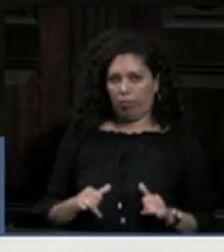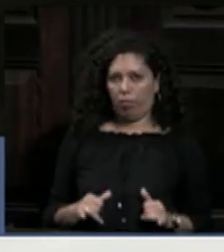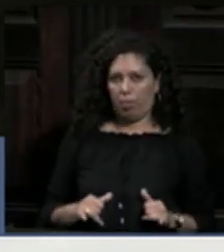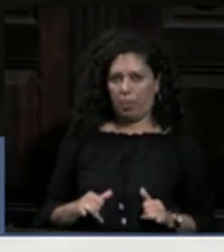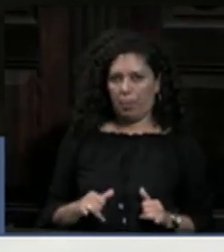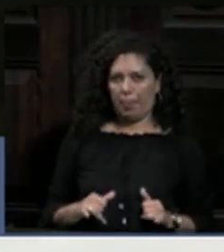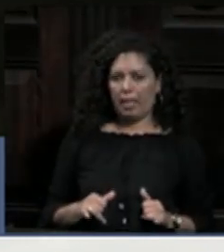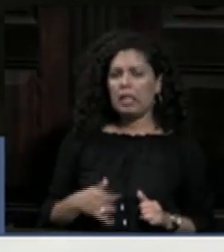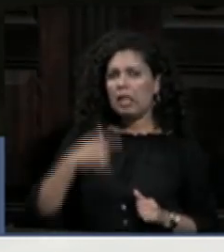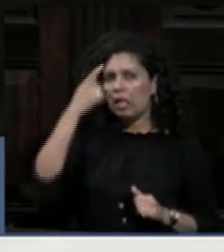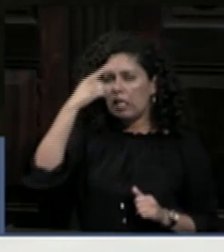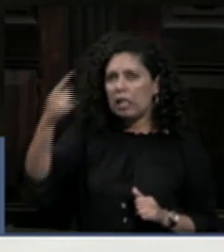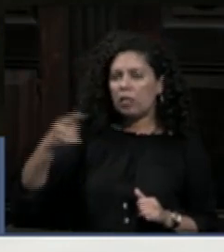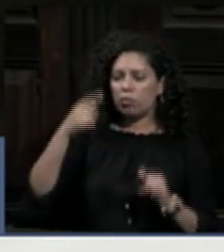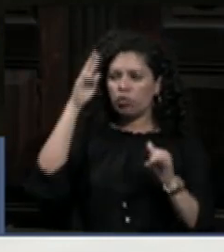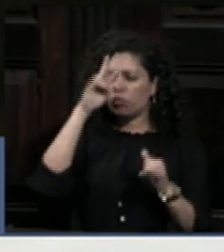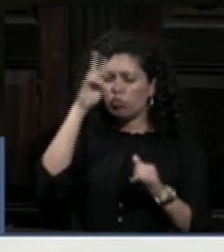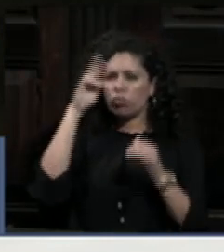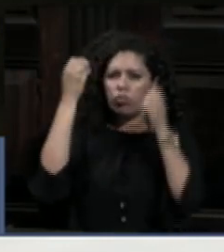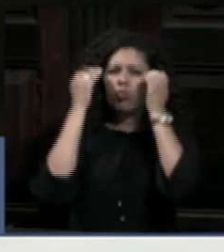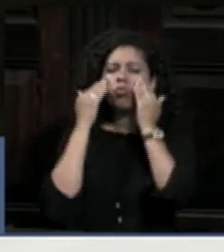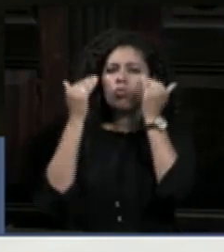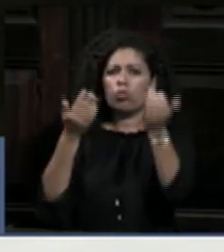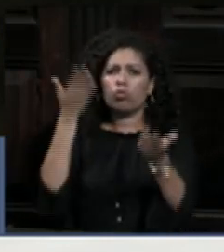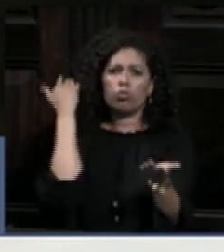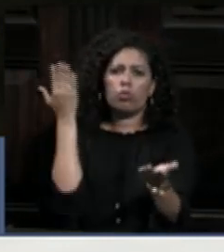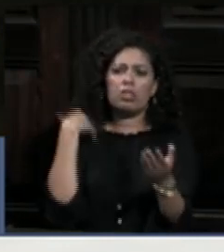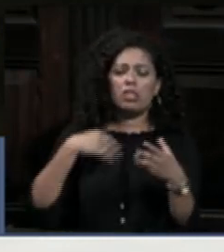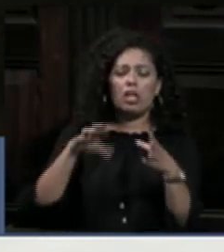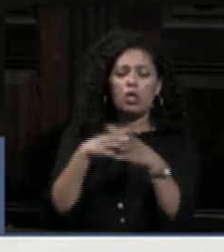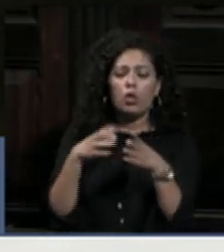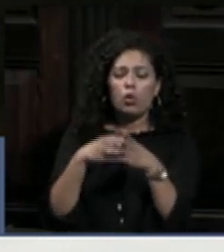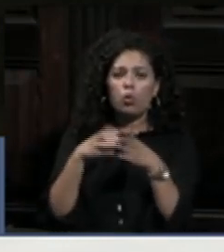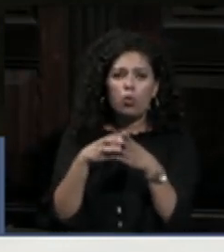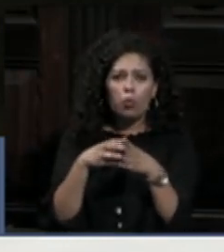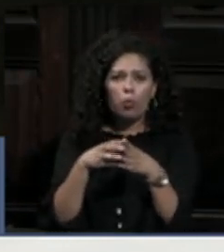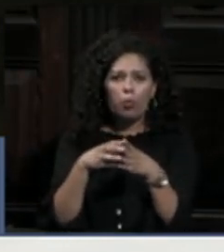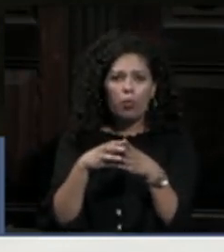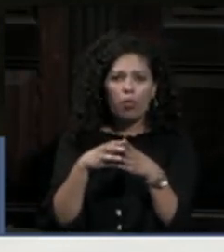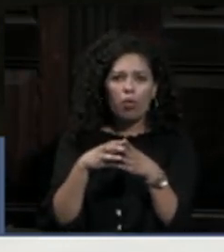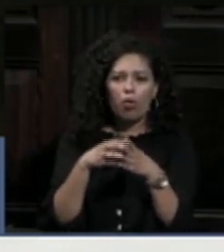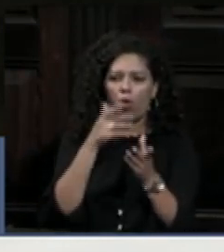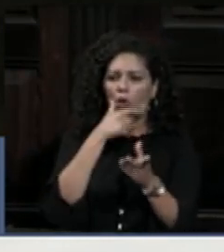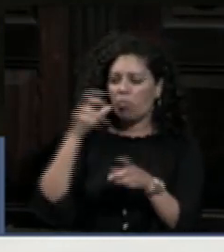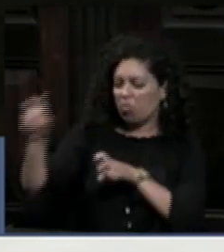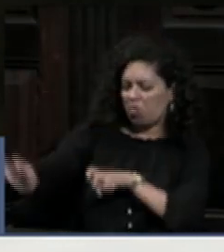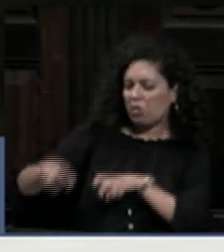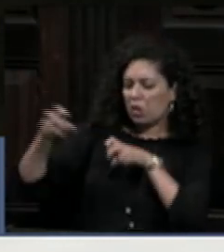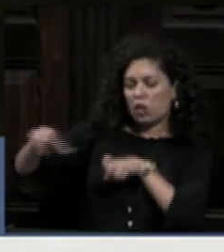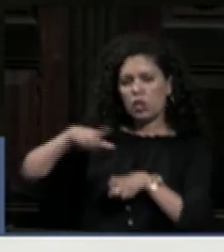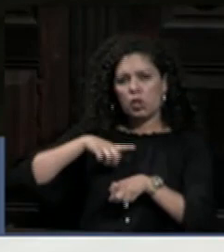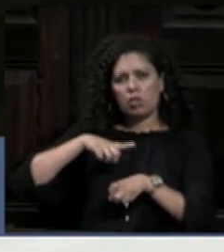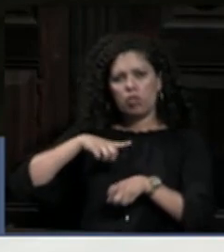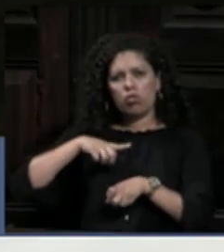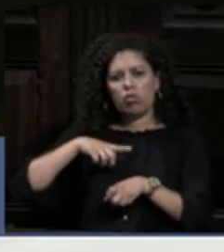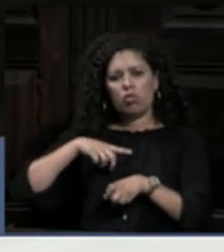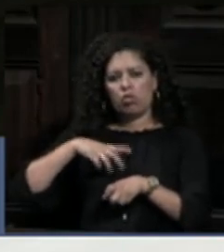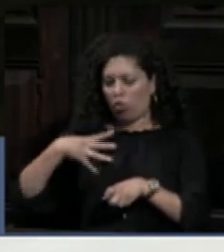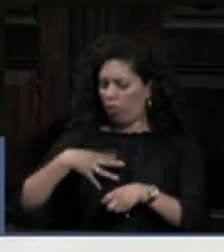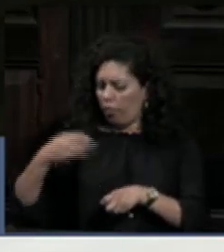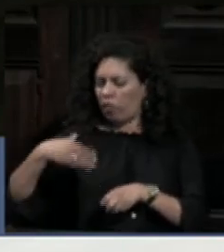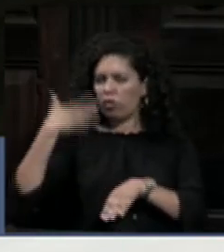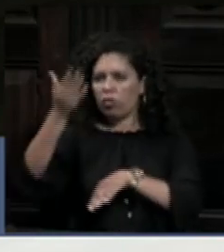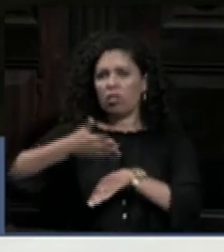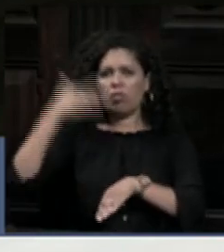eu não me lembro de um editorial de veja que o destino de jornalões criticando a cota quando ela tem dia aos filhos da burguesia